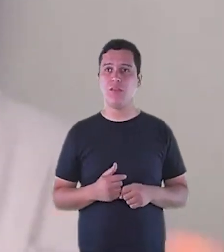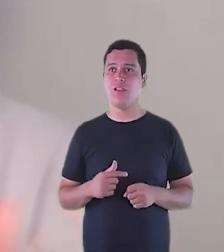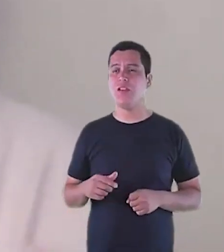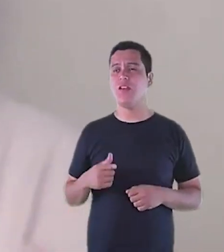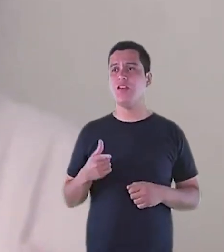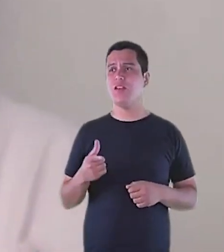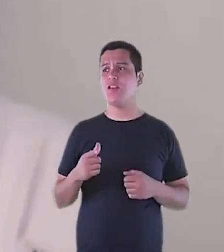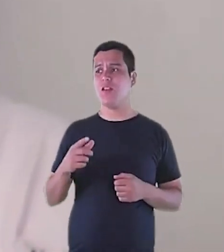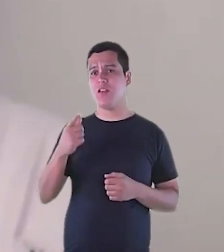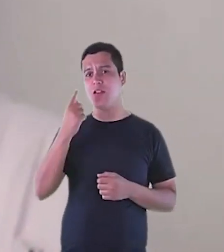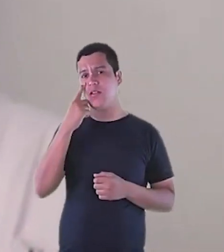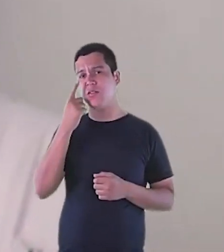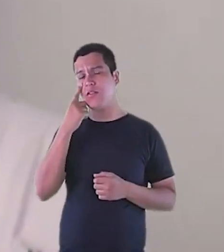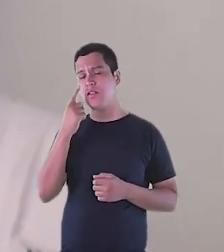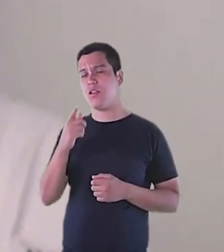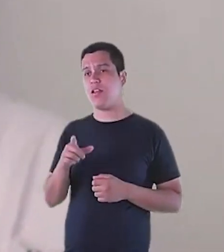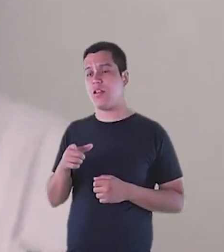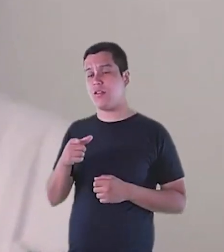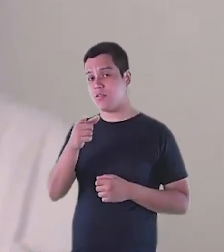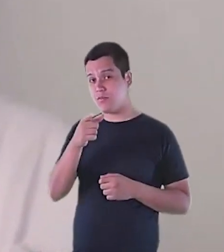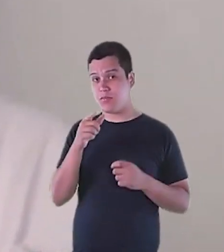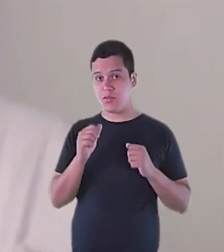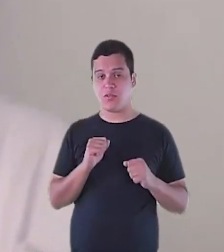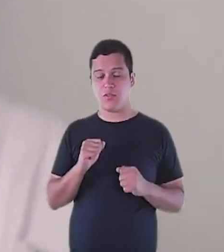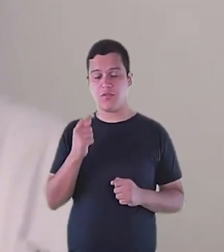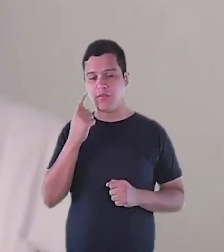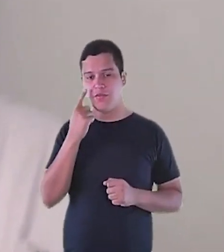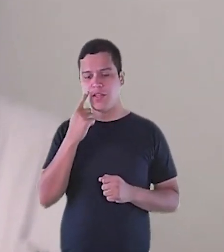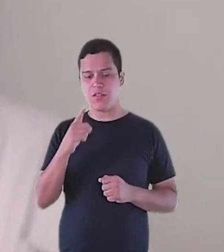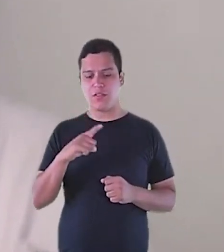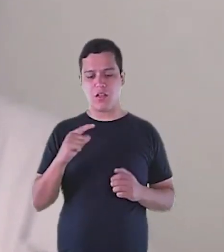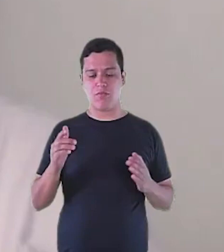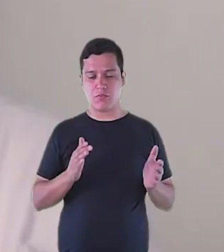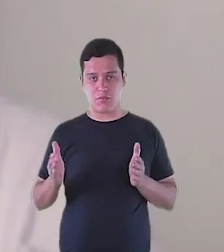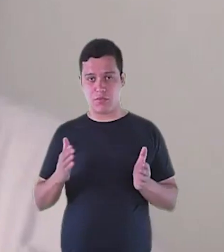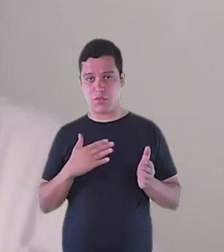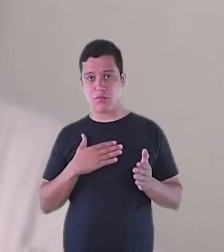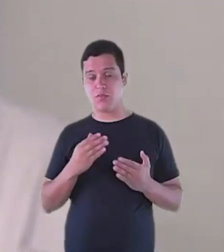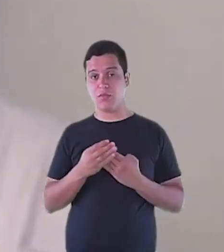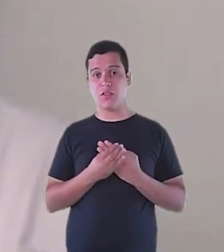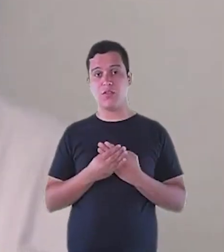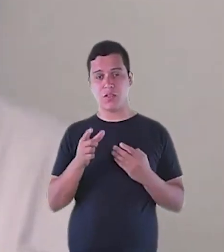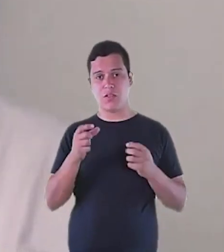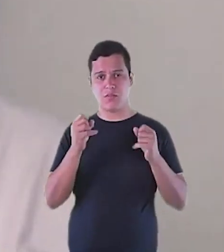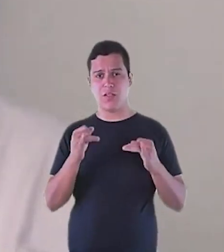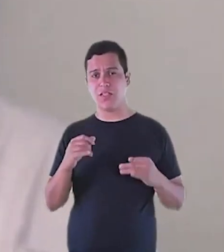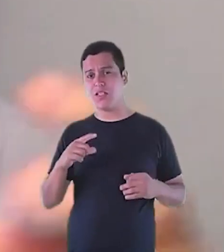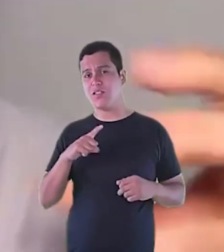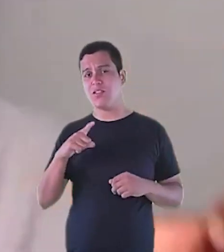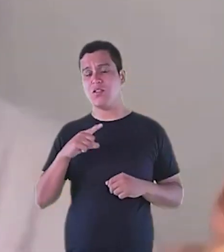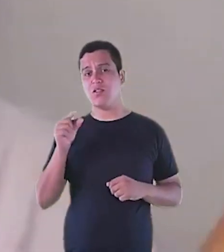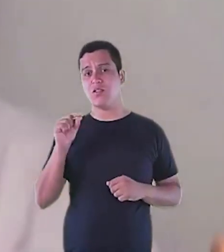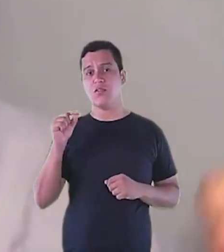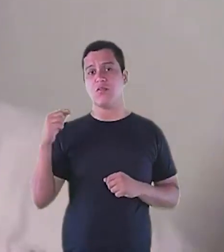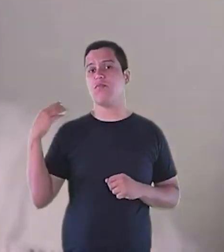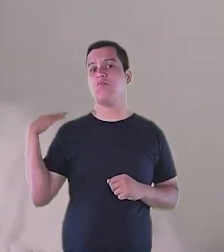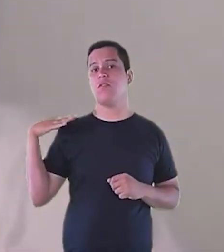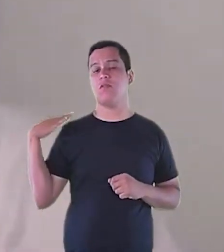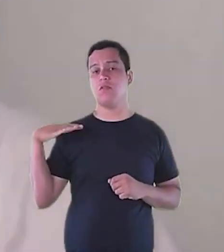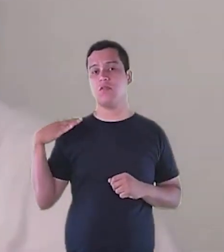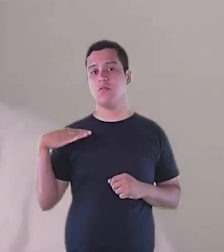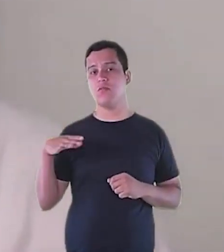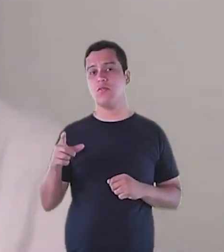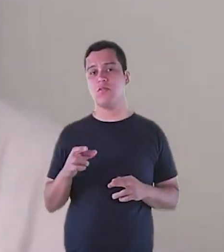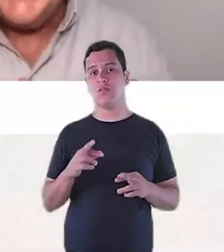isso eu mostro no capítulo Áfricas Brasileiras, né? Havia muito preconceito, muita oposição, muita